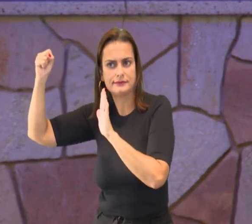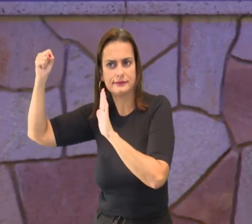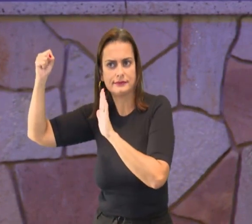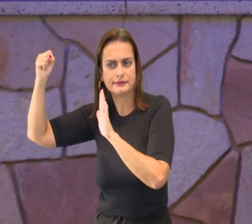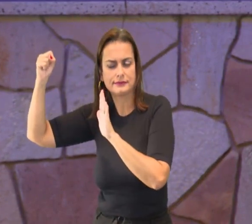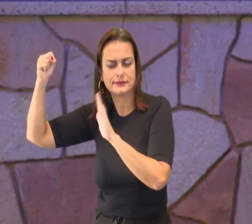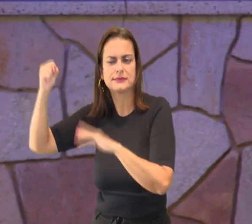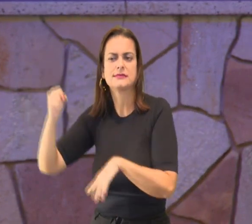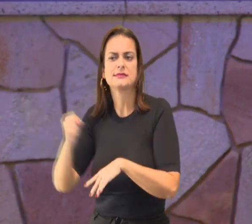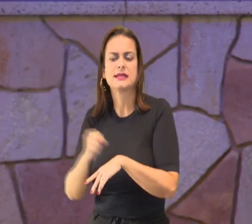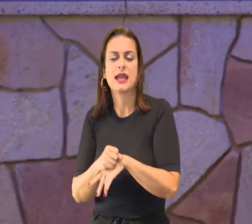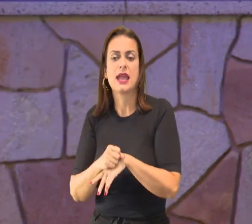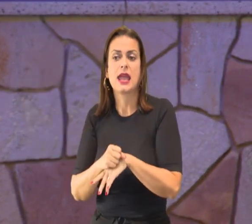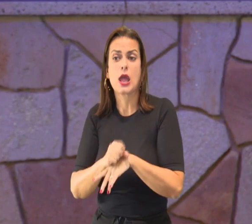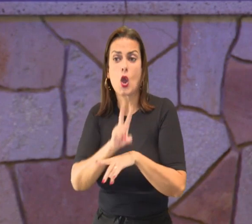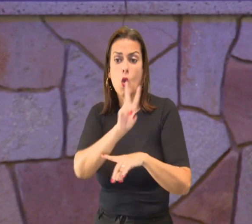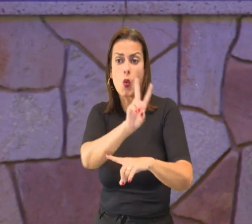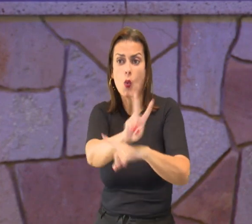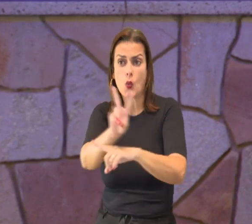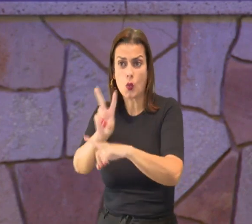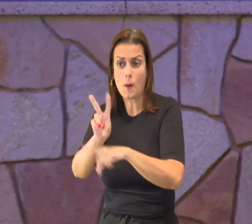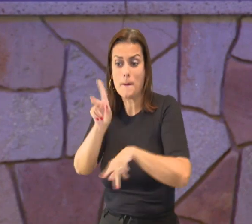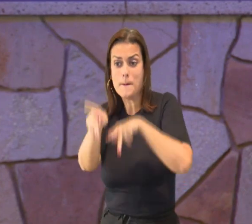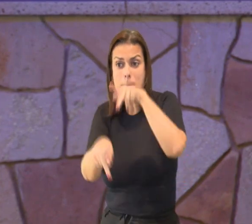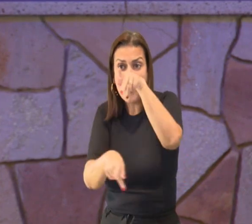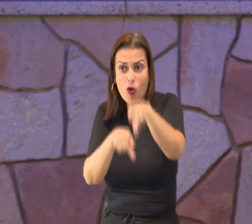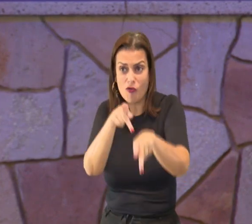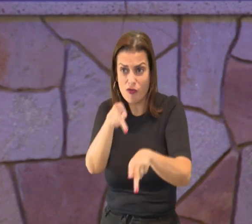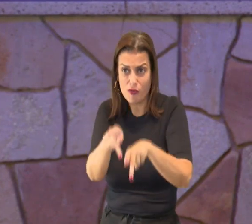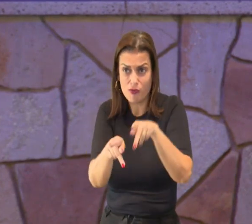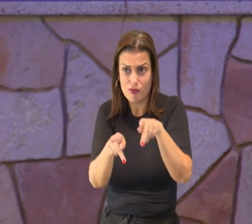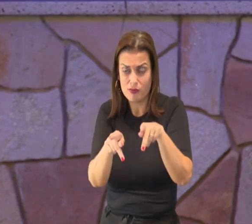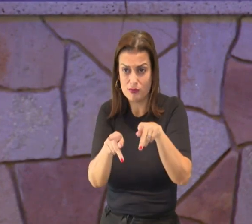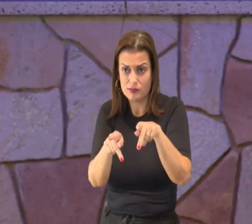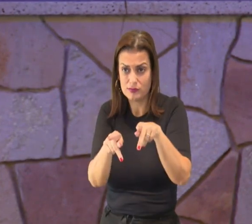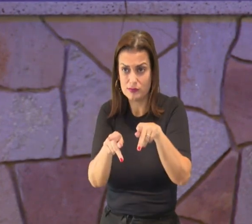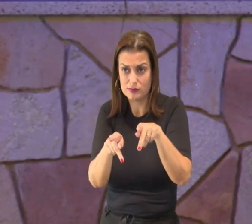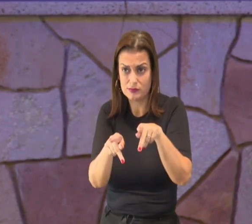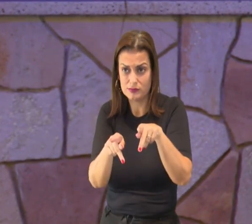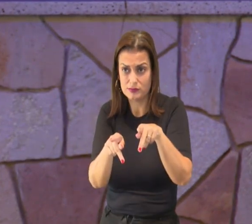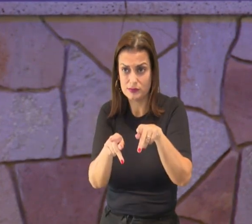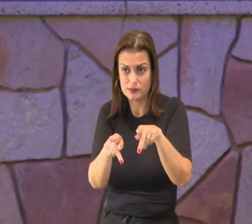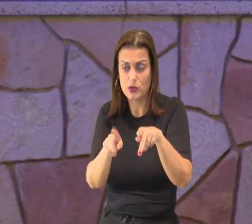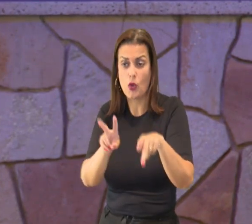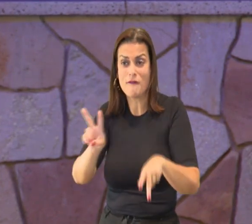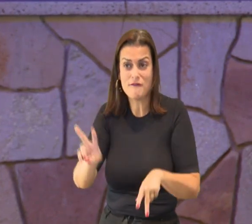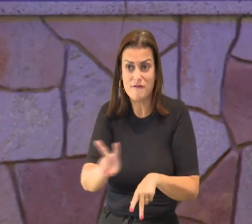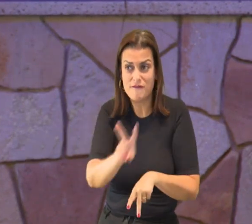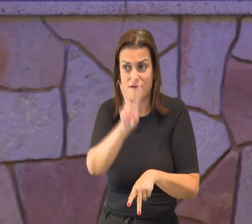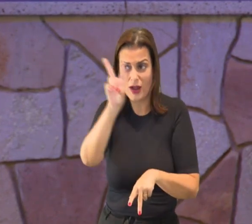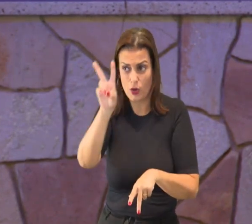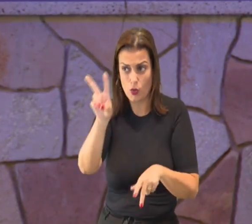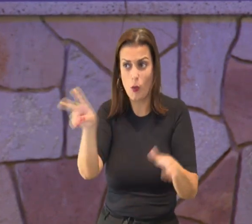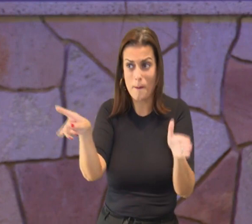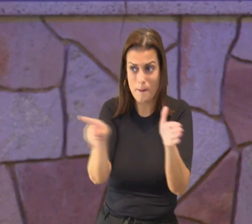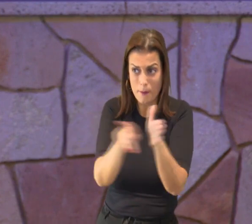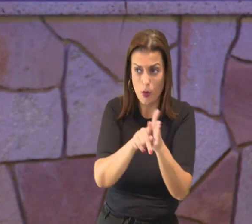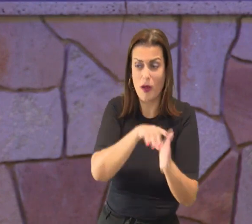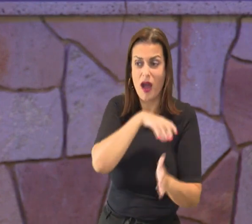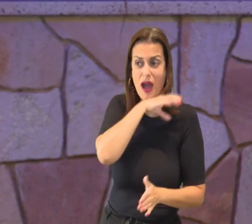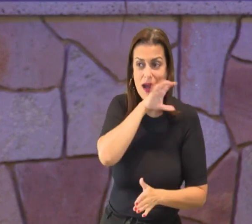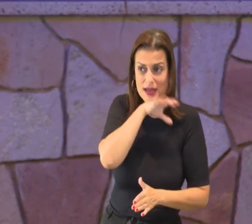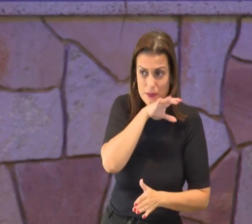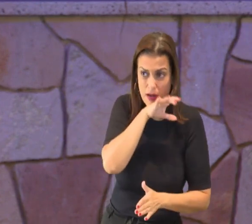na tentativa de preservar o seu povo com o valor do animal e com aquele